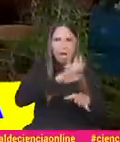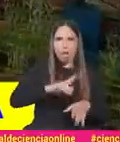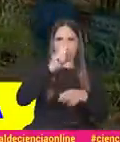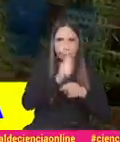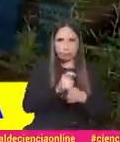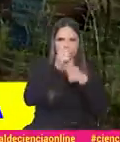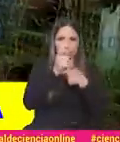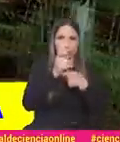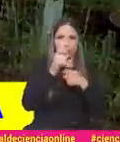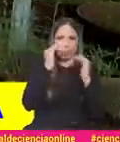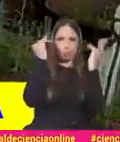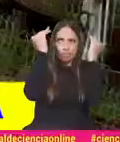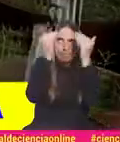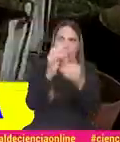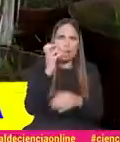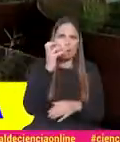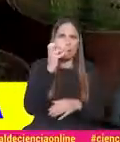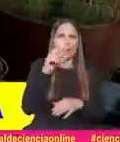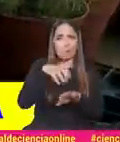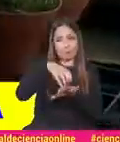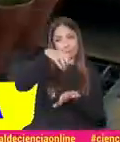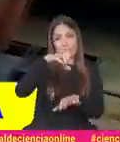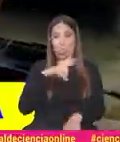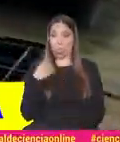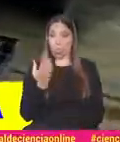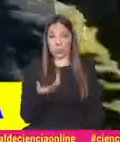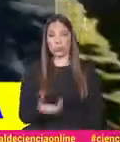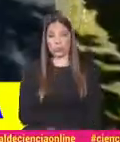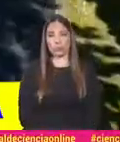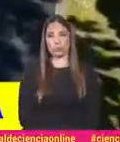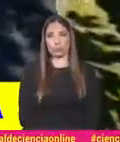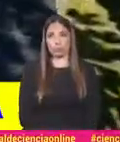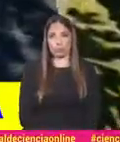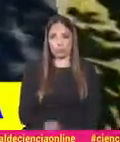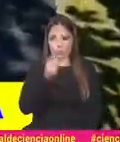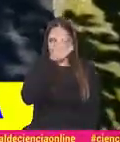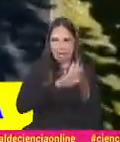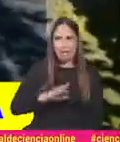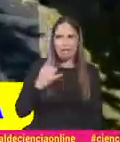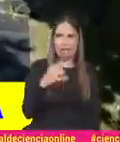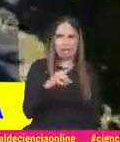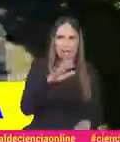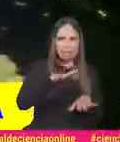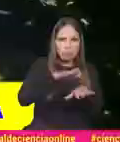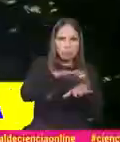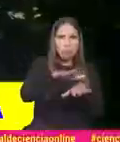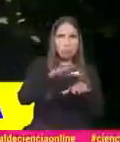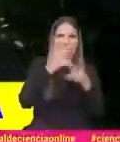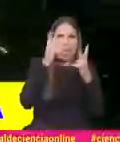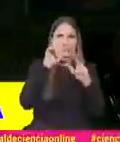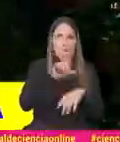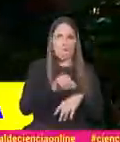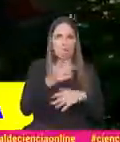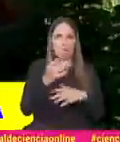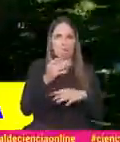cultivo, estufas e do nosso edifício. Nos campos, temos coleções de lúpulo e alho.